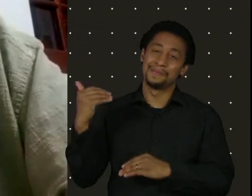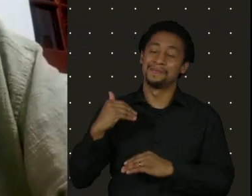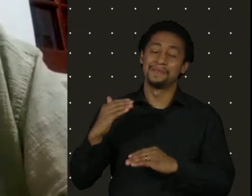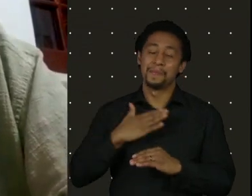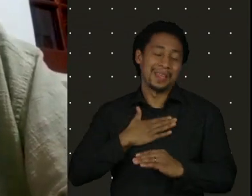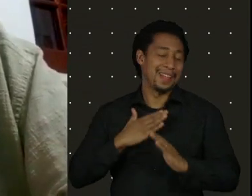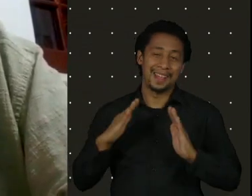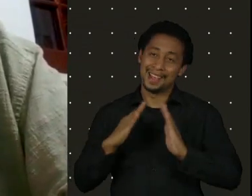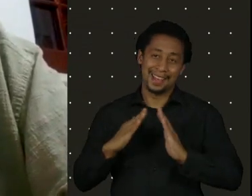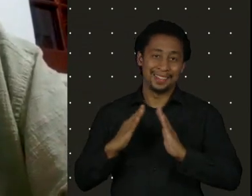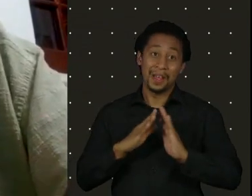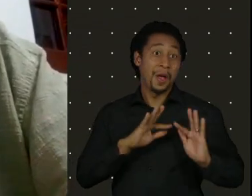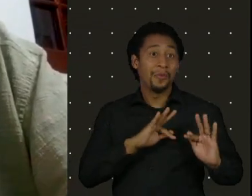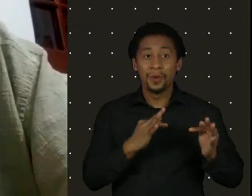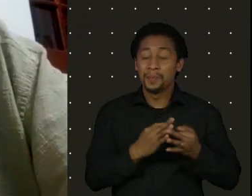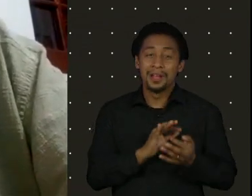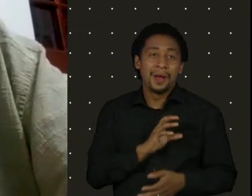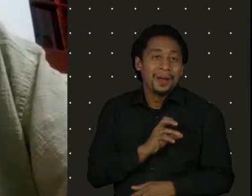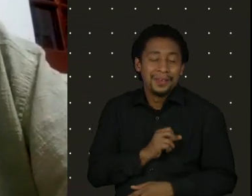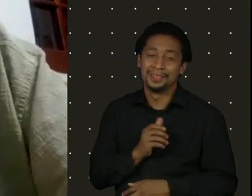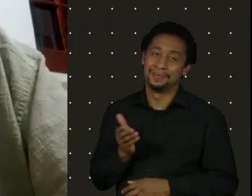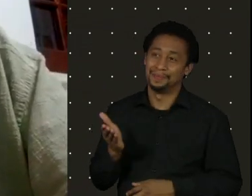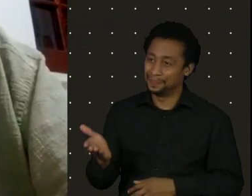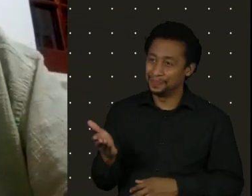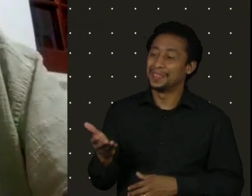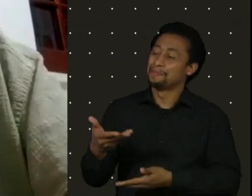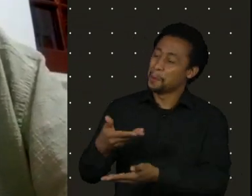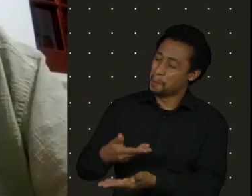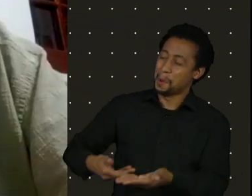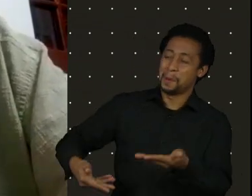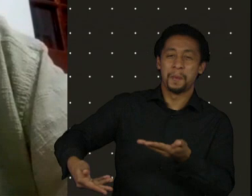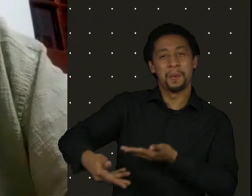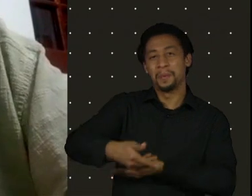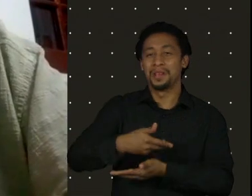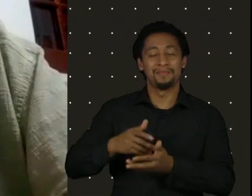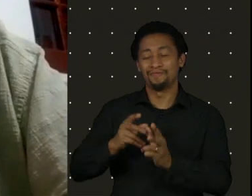assim, uma pessoa muito querida, muito falada,